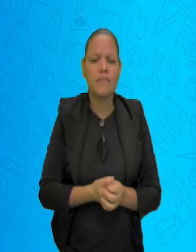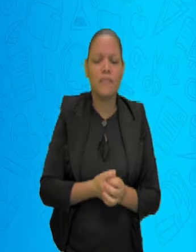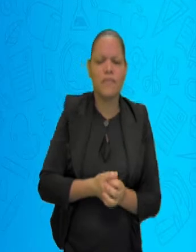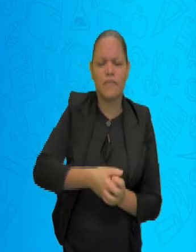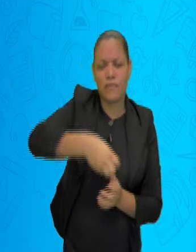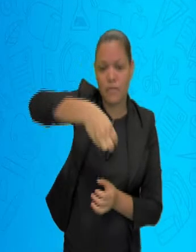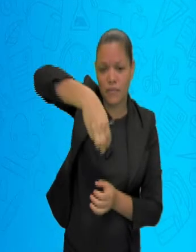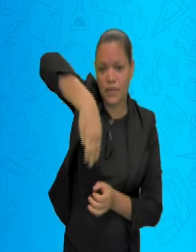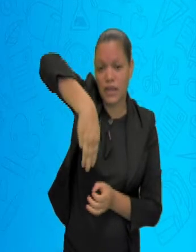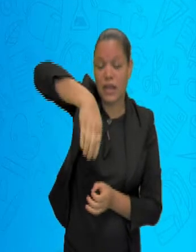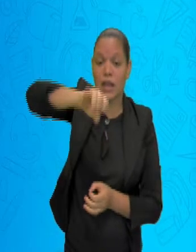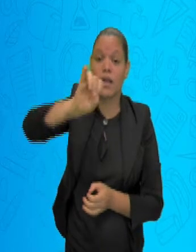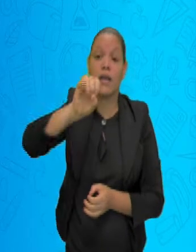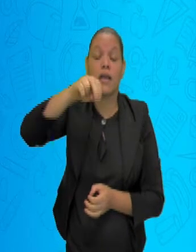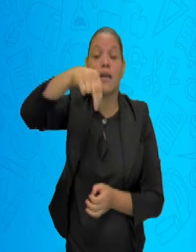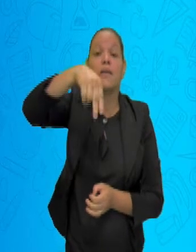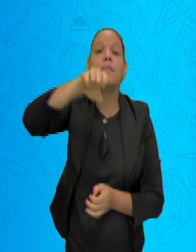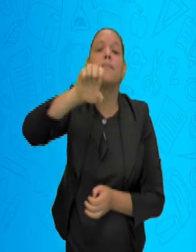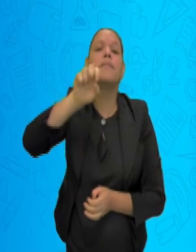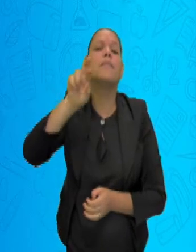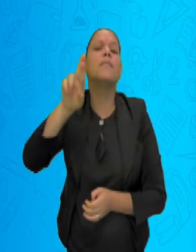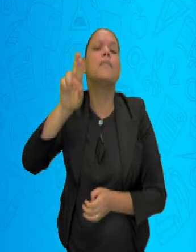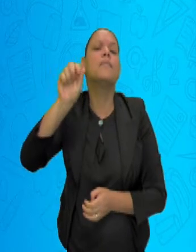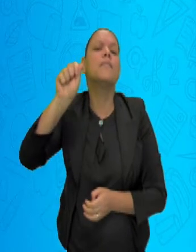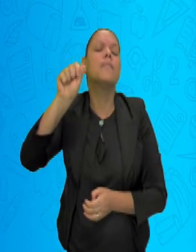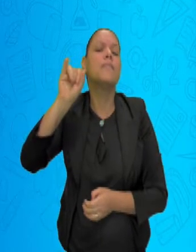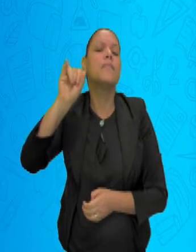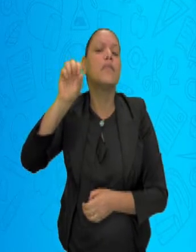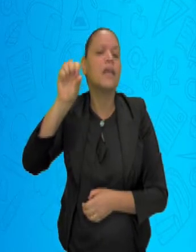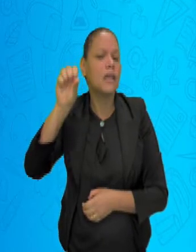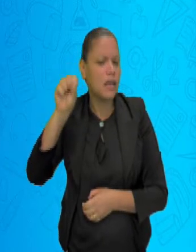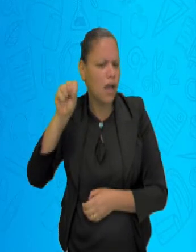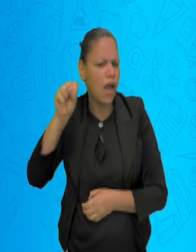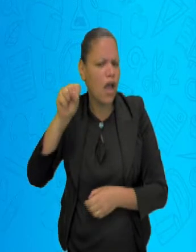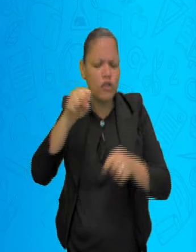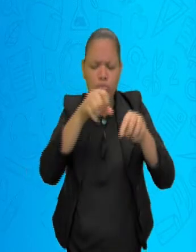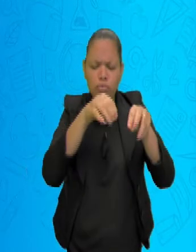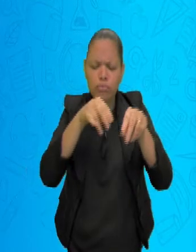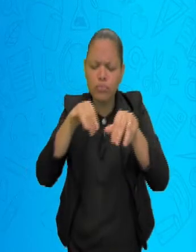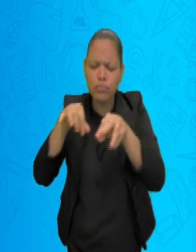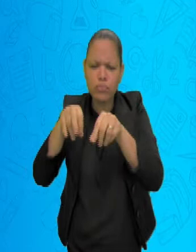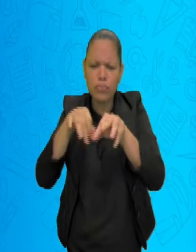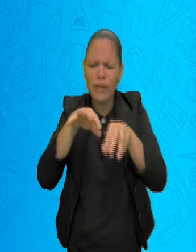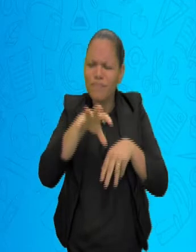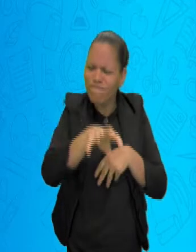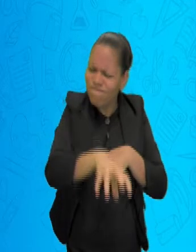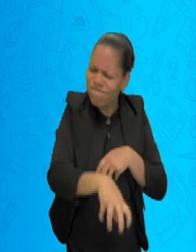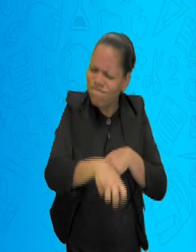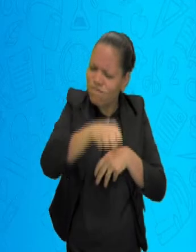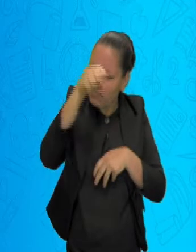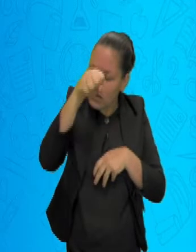mesma viagem de trem, nós conseguimos observar em alguns pontos de algumas cidades,